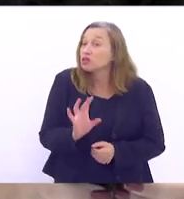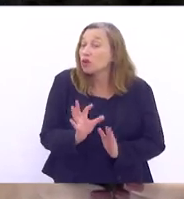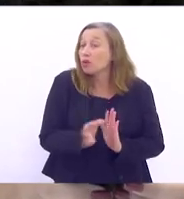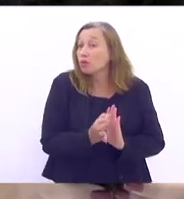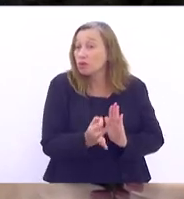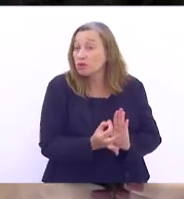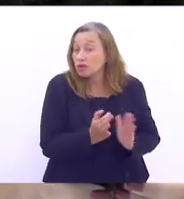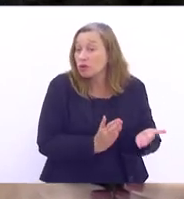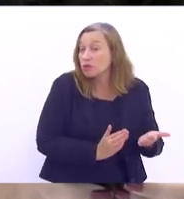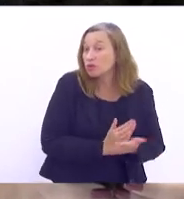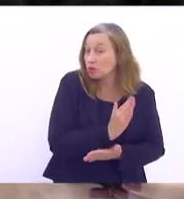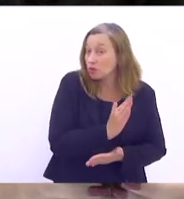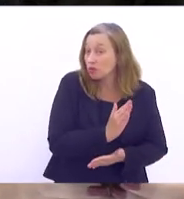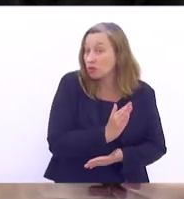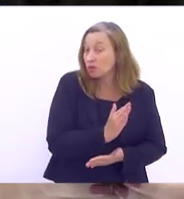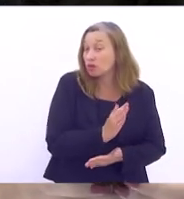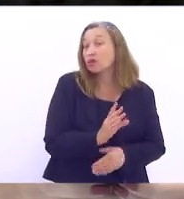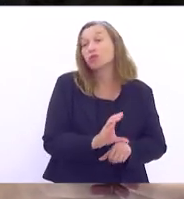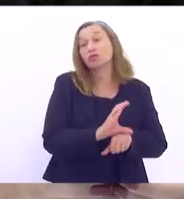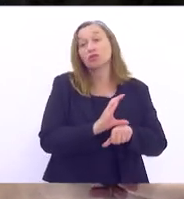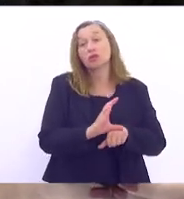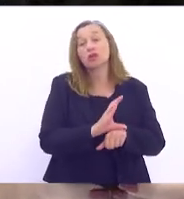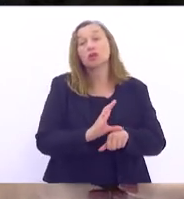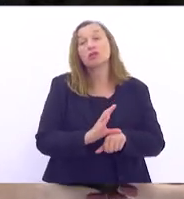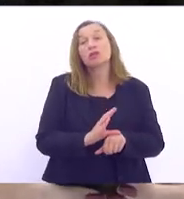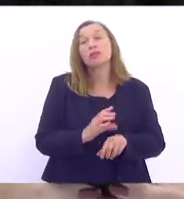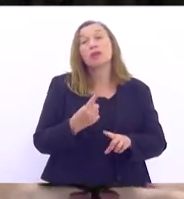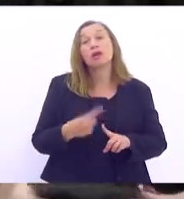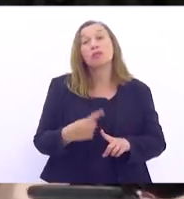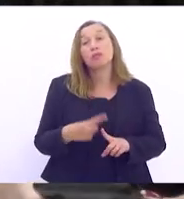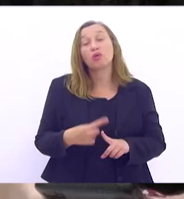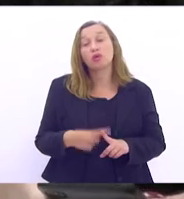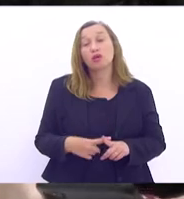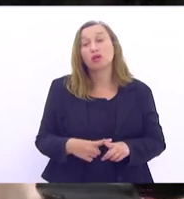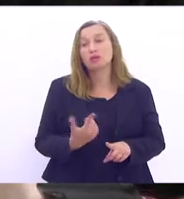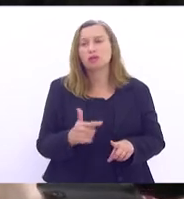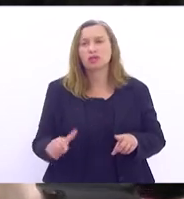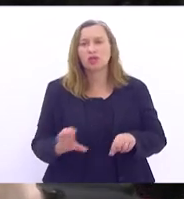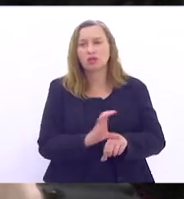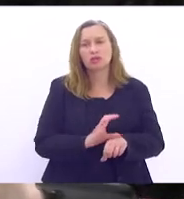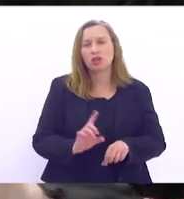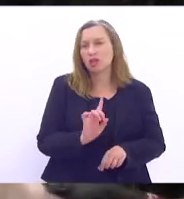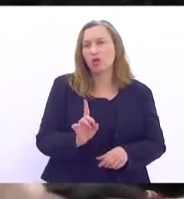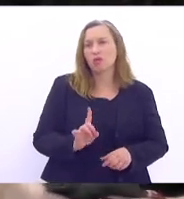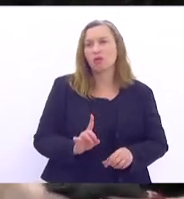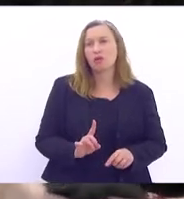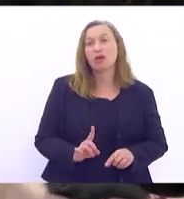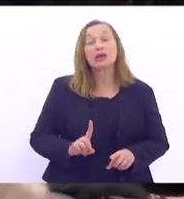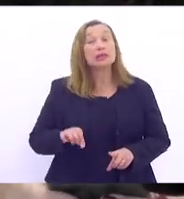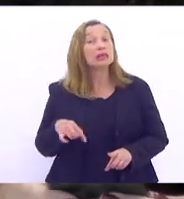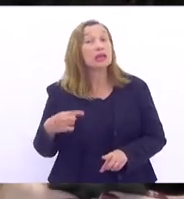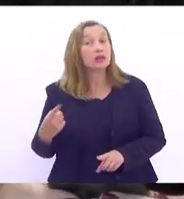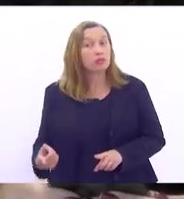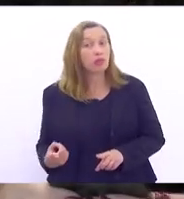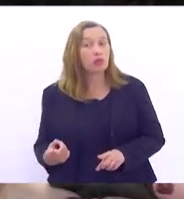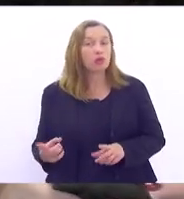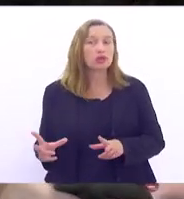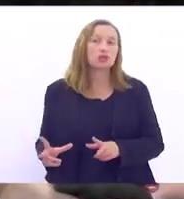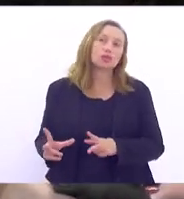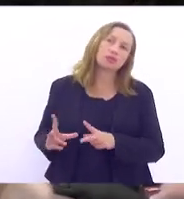parecer favorável pela constitucionalidade, porque inconstitucional não é. Aí, depois, no